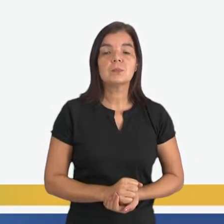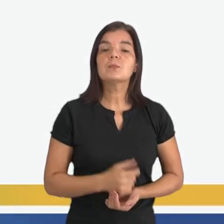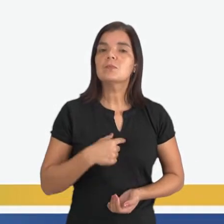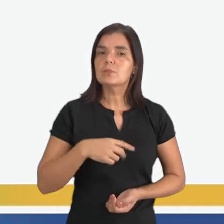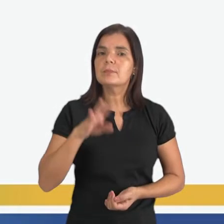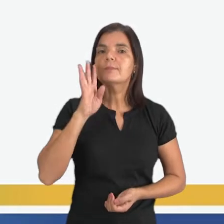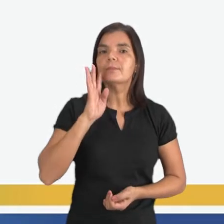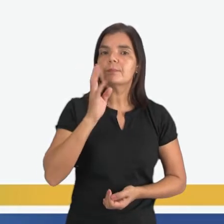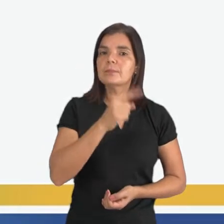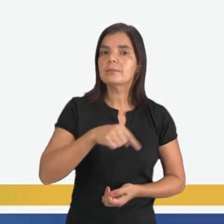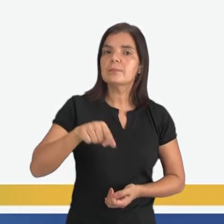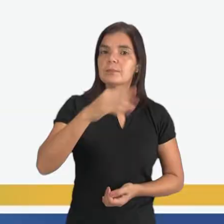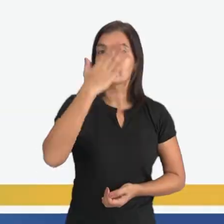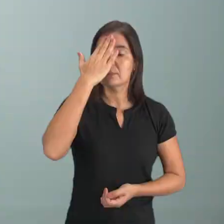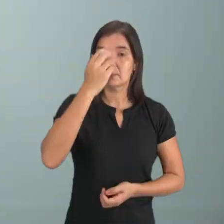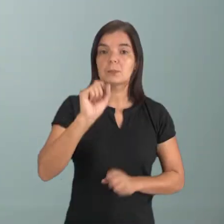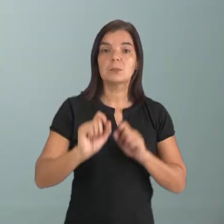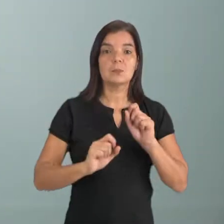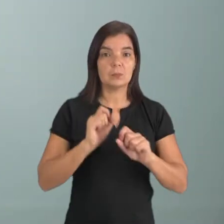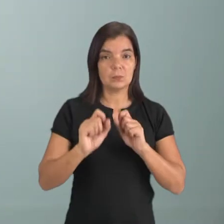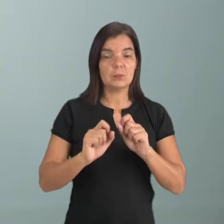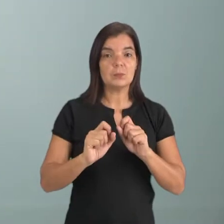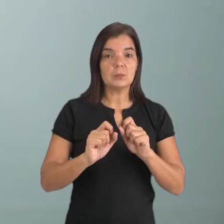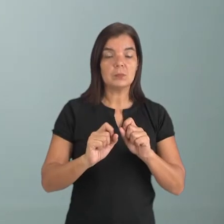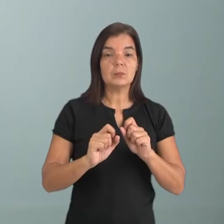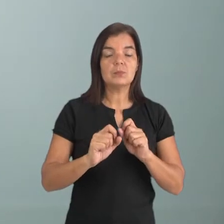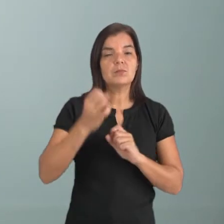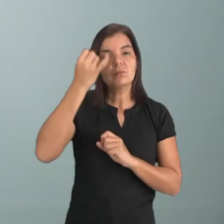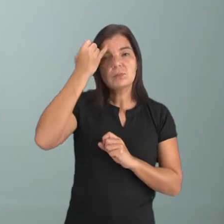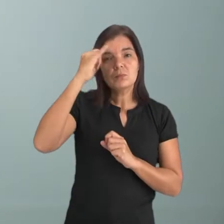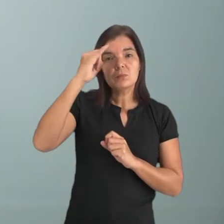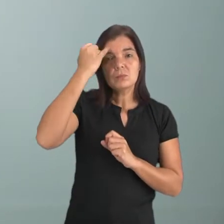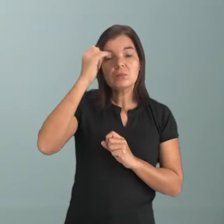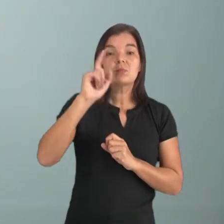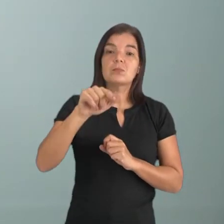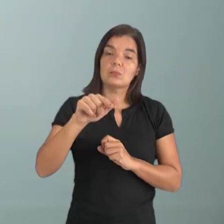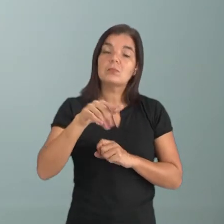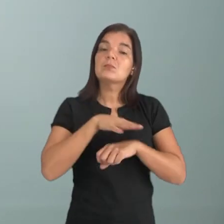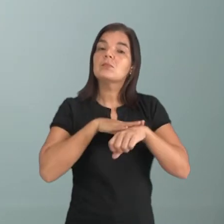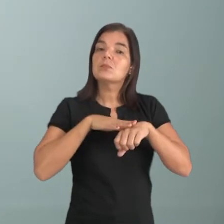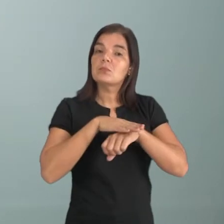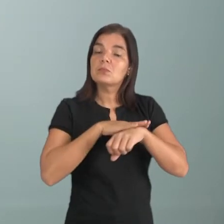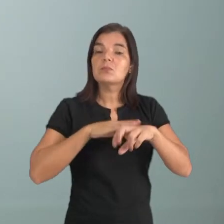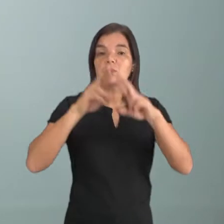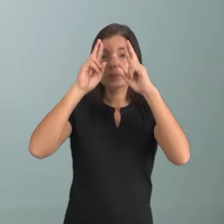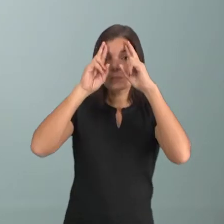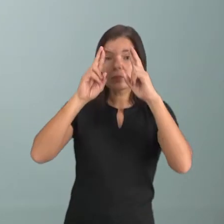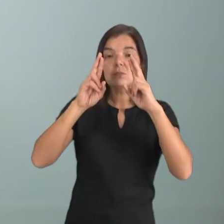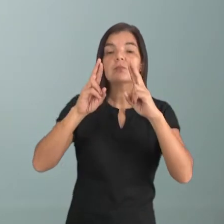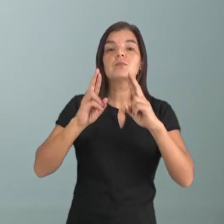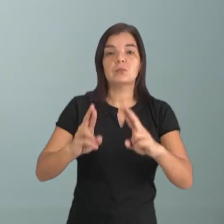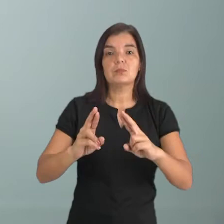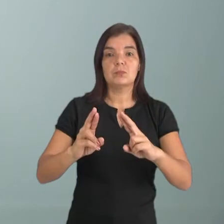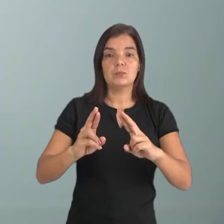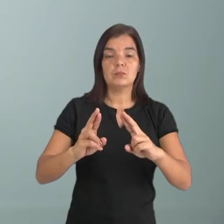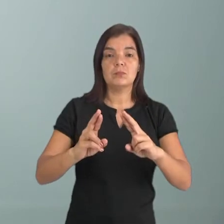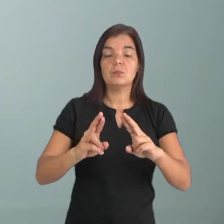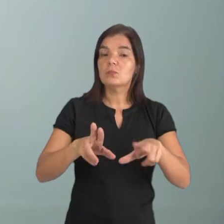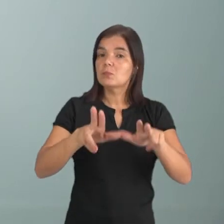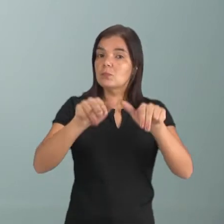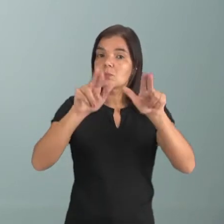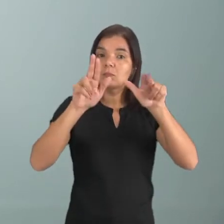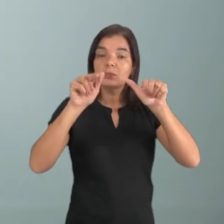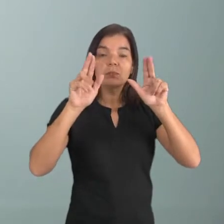é interessante é você saber maturar essa ideia, é o diálogo, é o respeito, é a conversa, né?